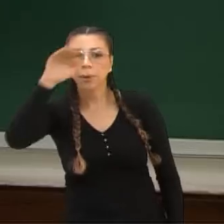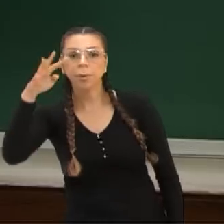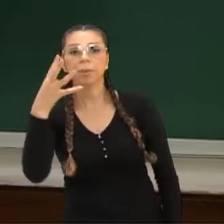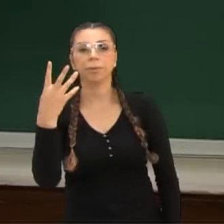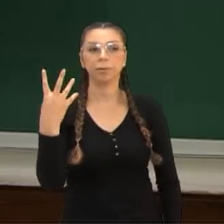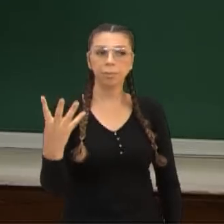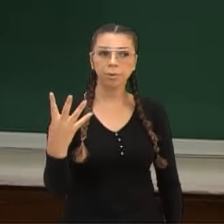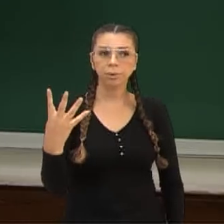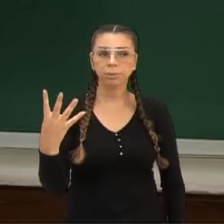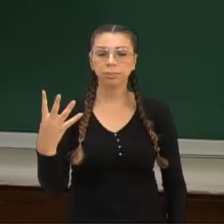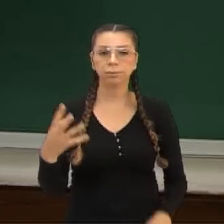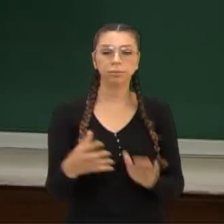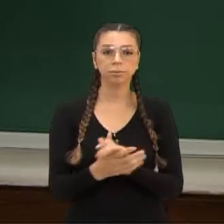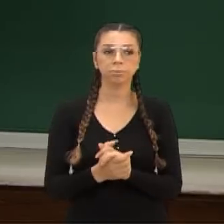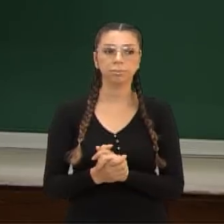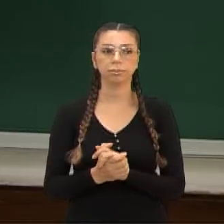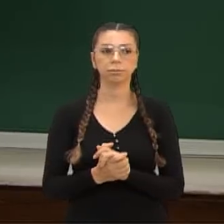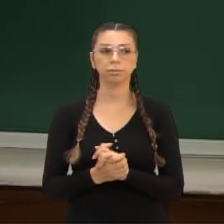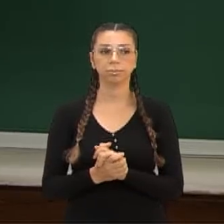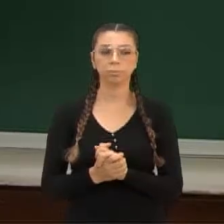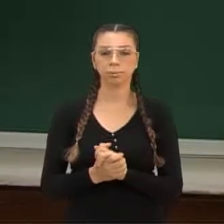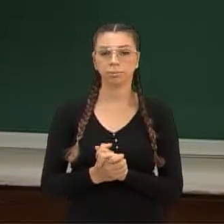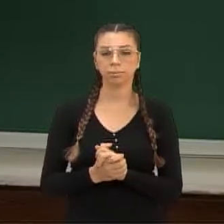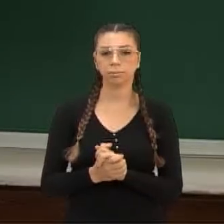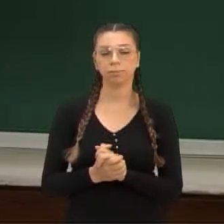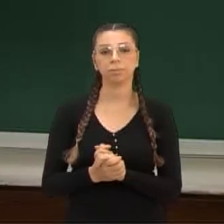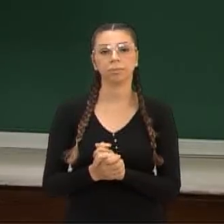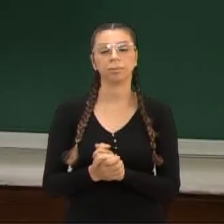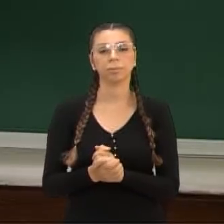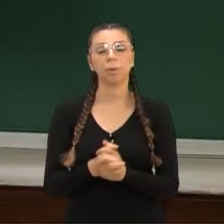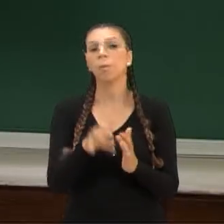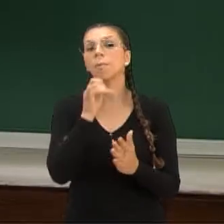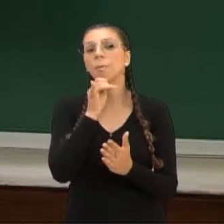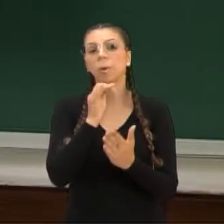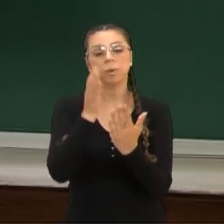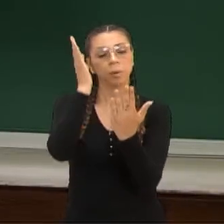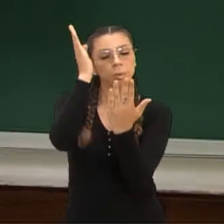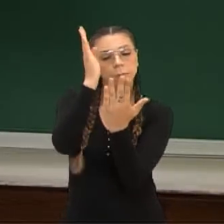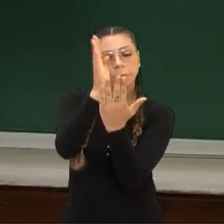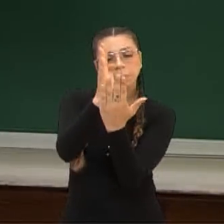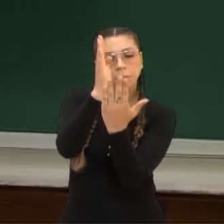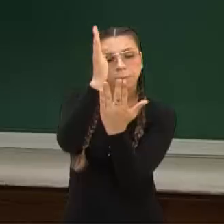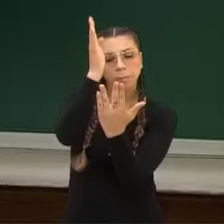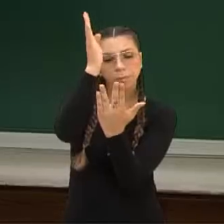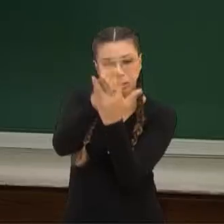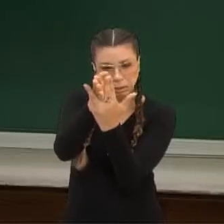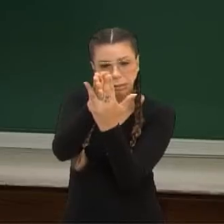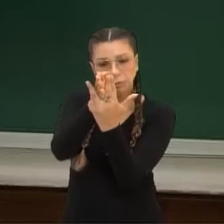aqui, ó, é como se eu estivesse dividindo metade da metade. Estou achando 0,25.